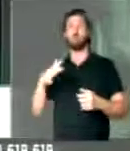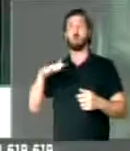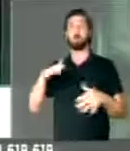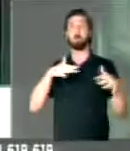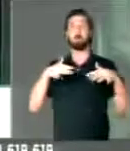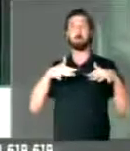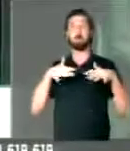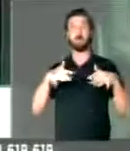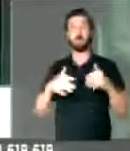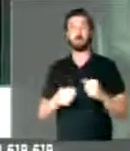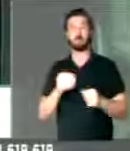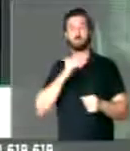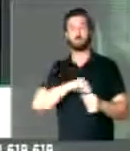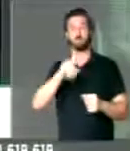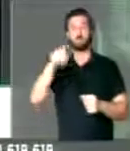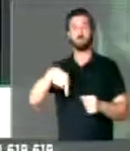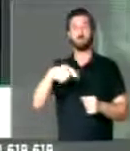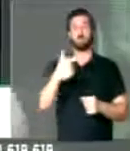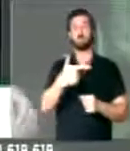da renda monetária é R$